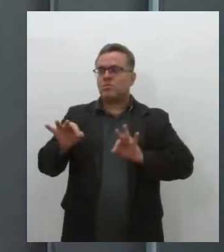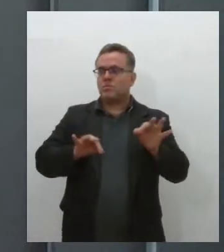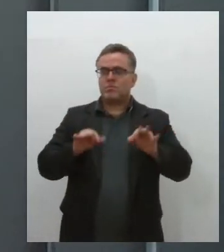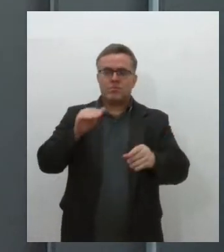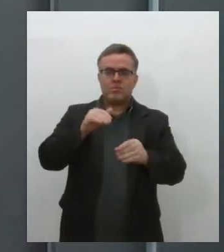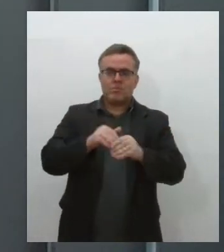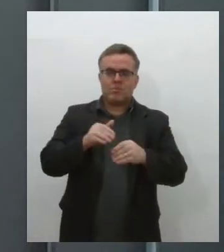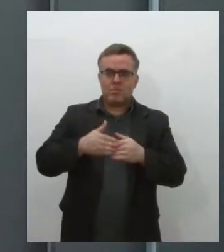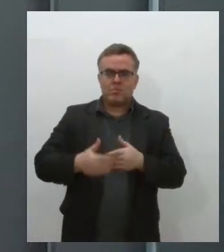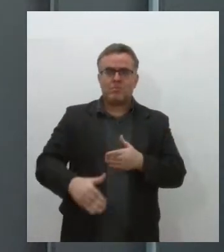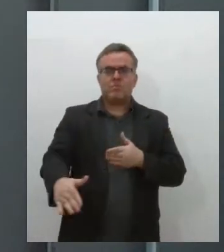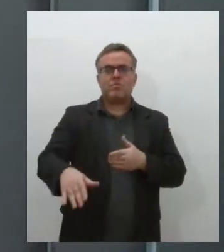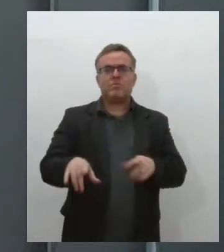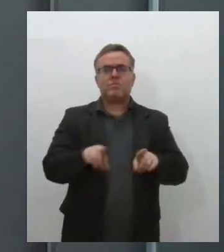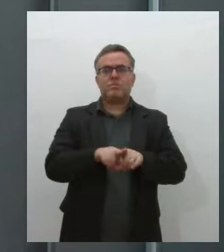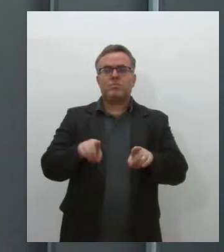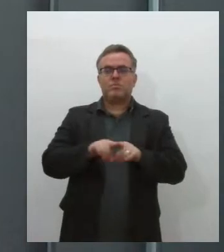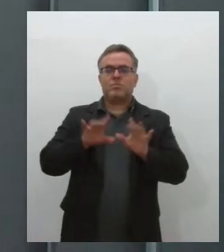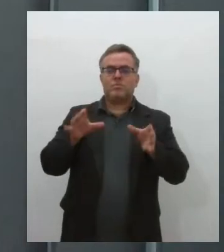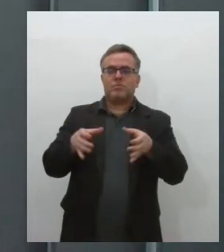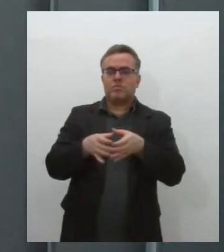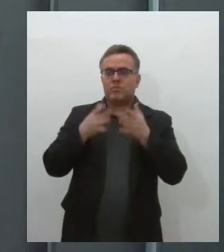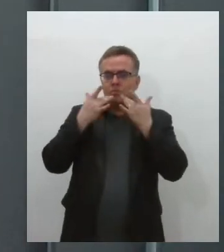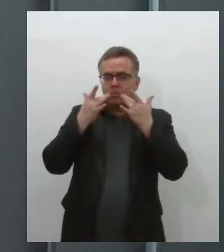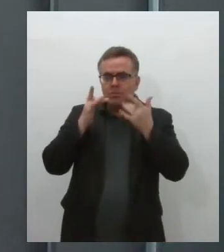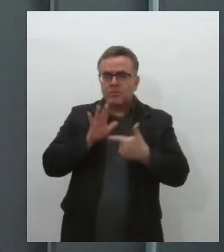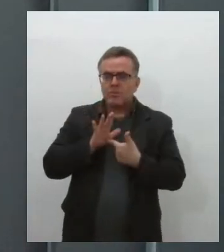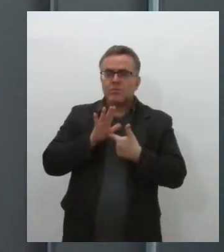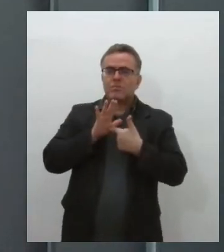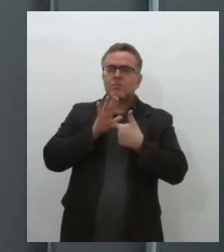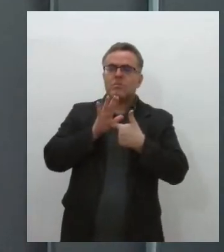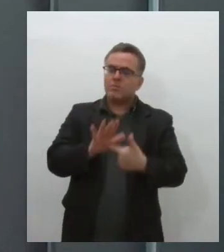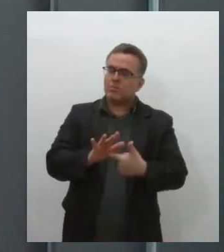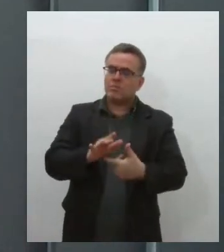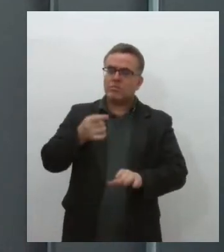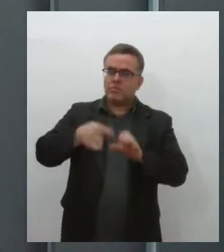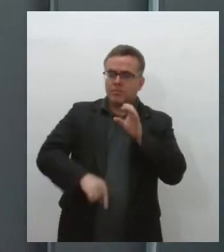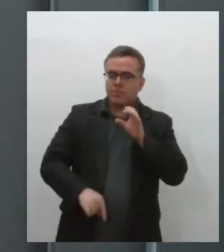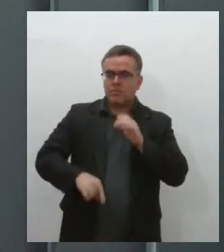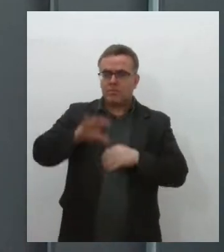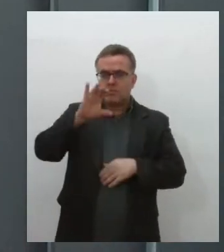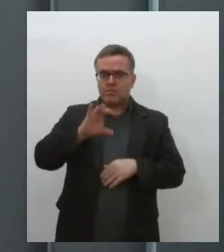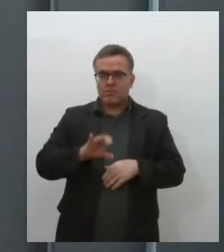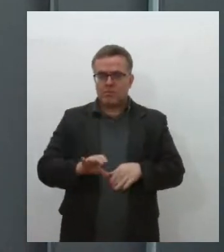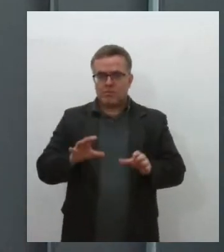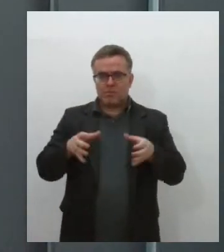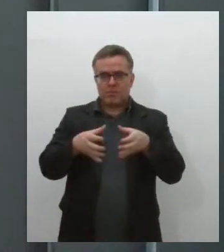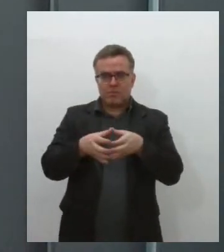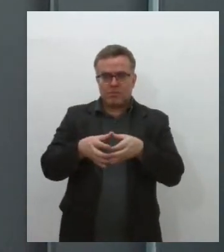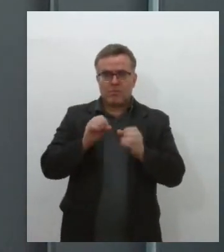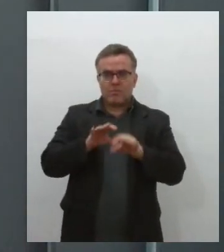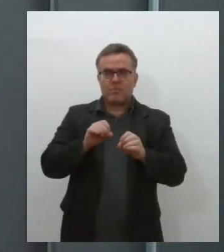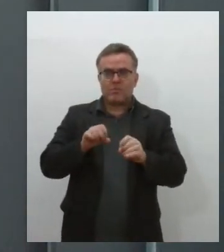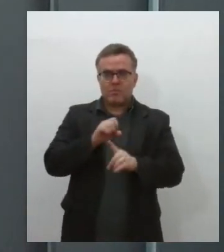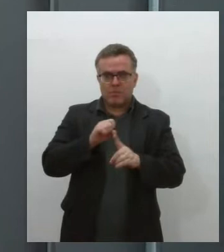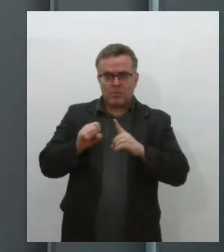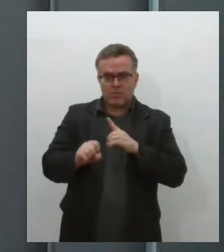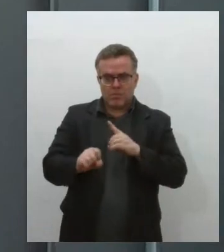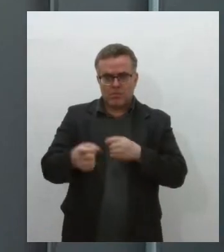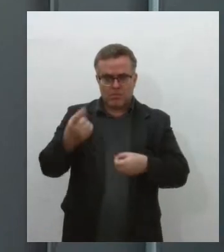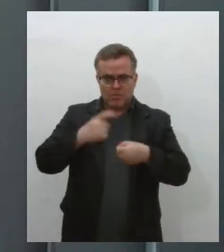E mais, Cia de Arte Alese apresenta o Auto da Cidadania para Menores de Unidade Socioeducativa. A gente volta